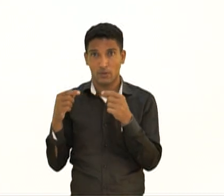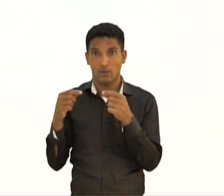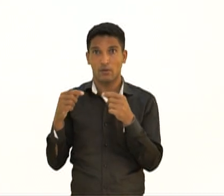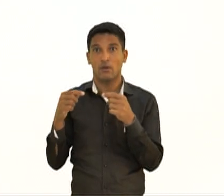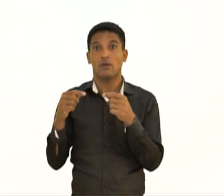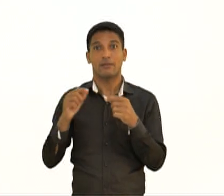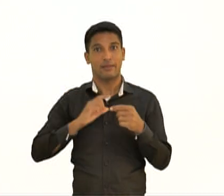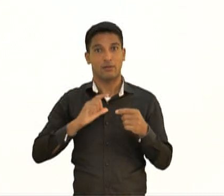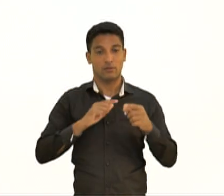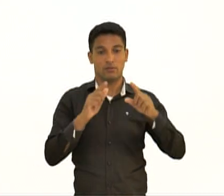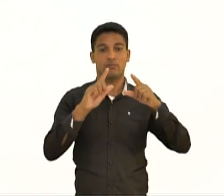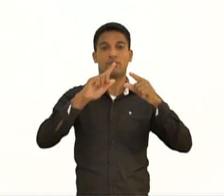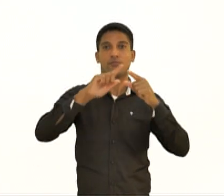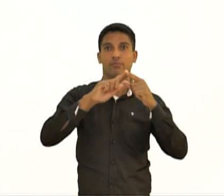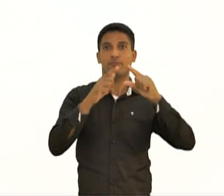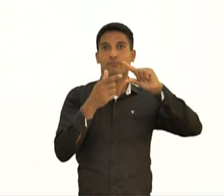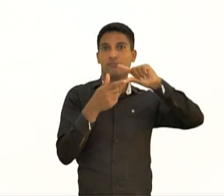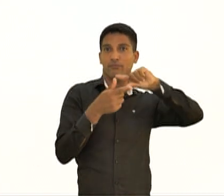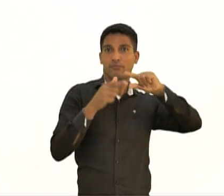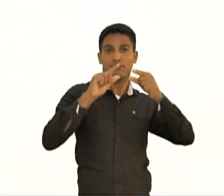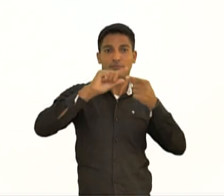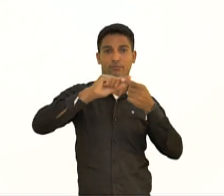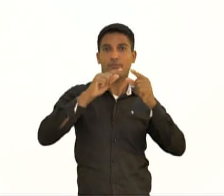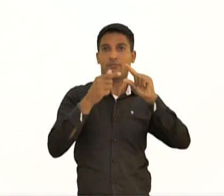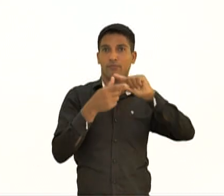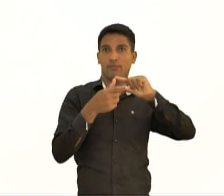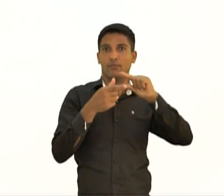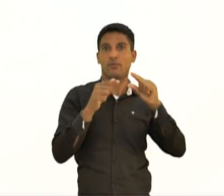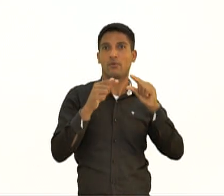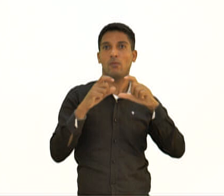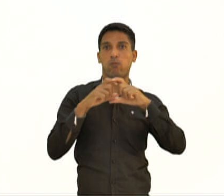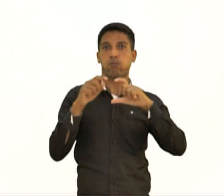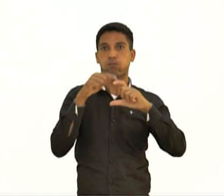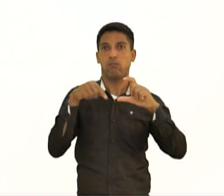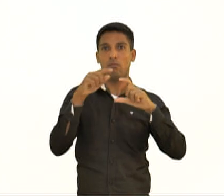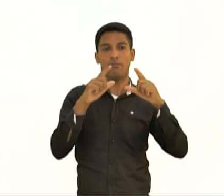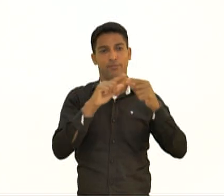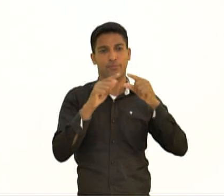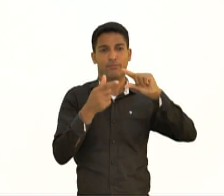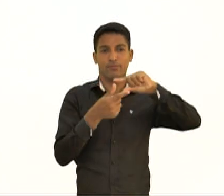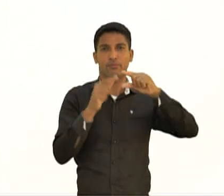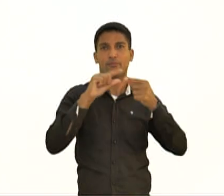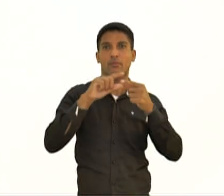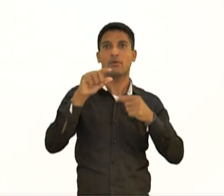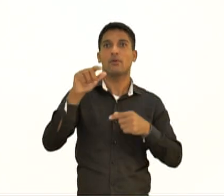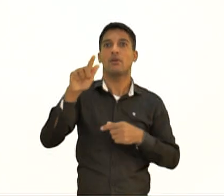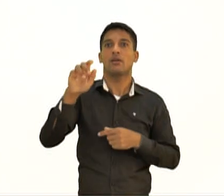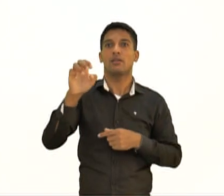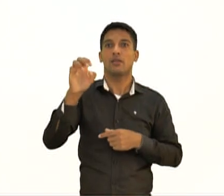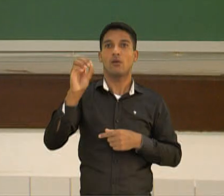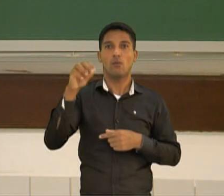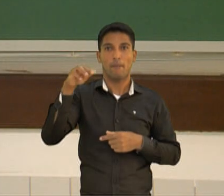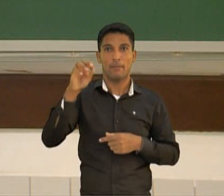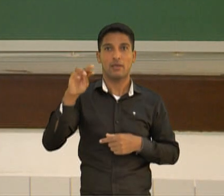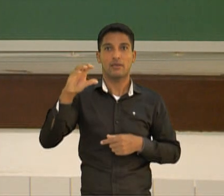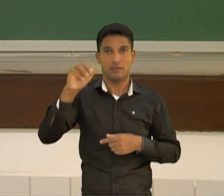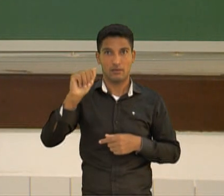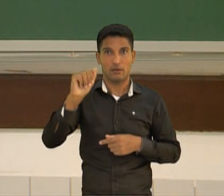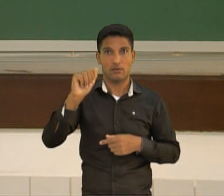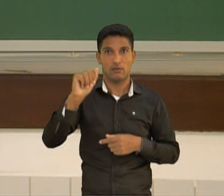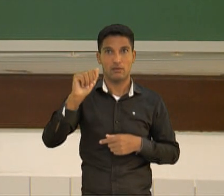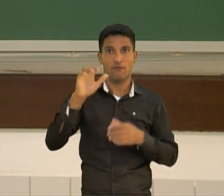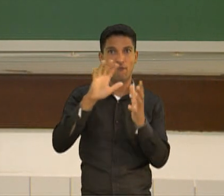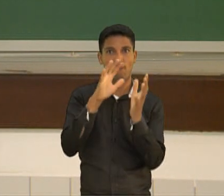formas geométricas, cada vez mais se baseando nas formas geométricas. Chega um momento em que realmente o cubismo ele se